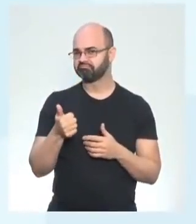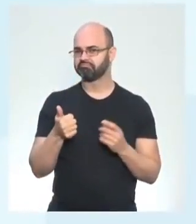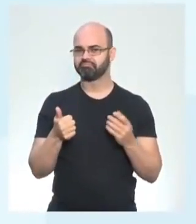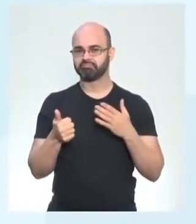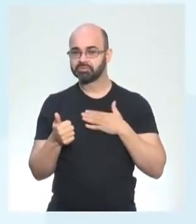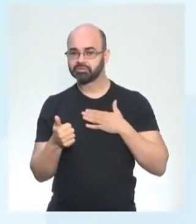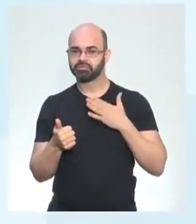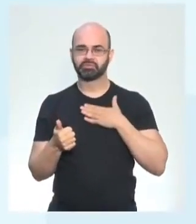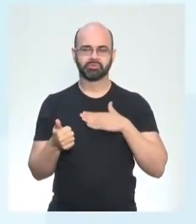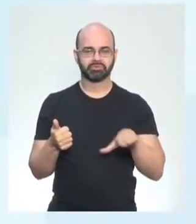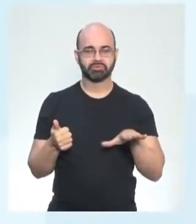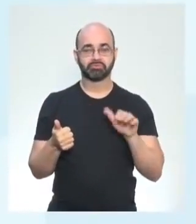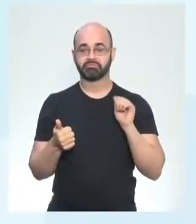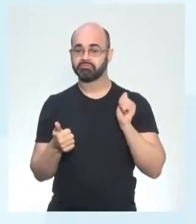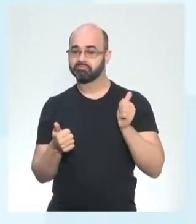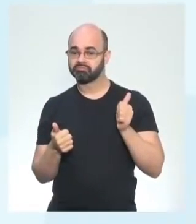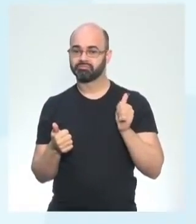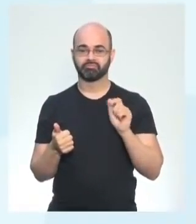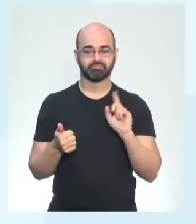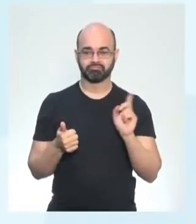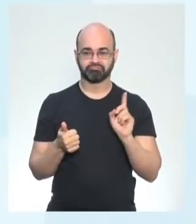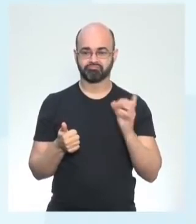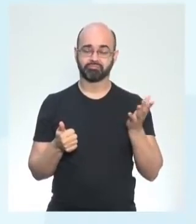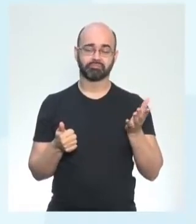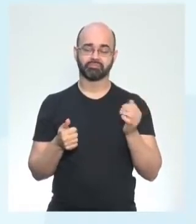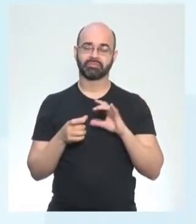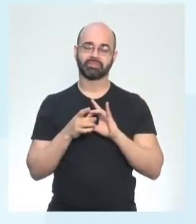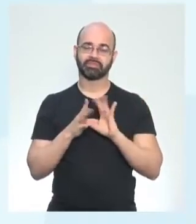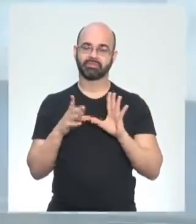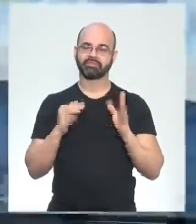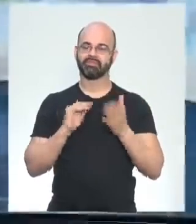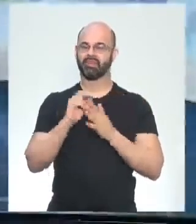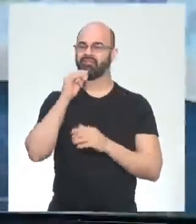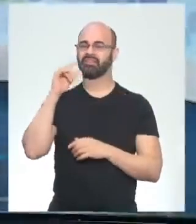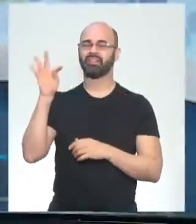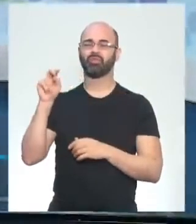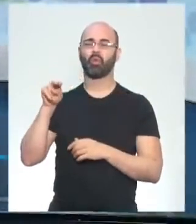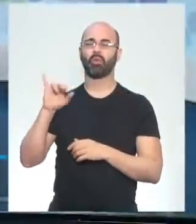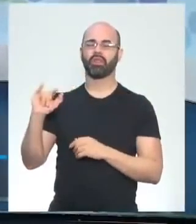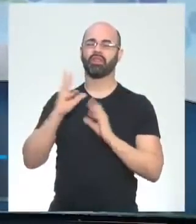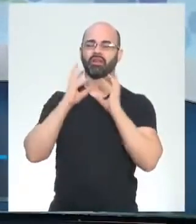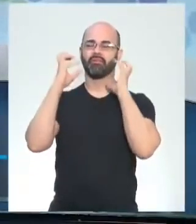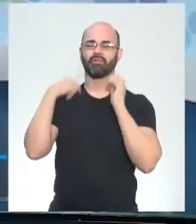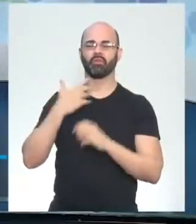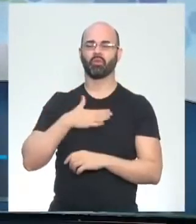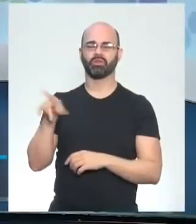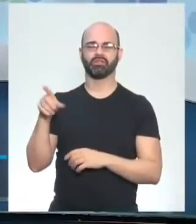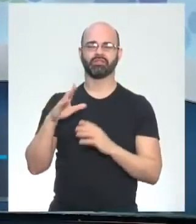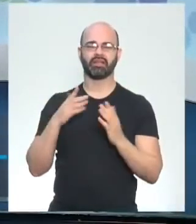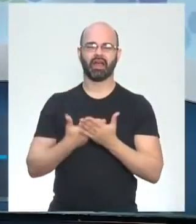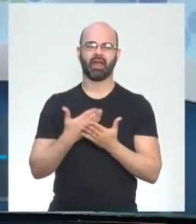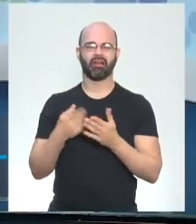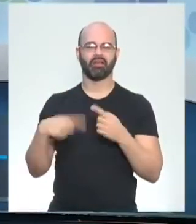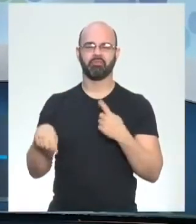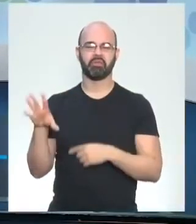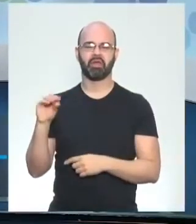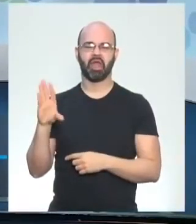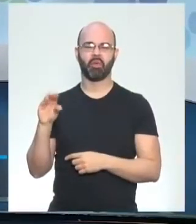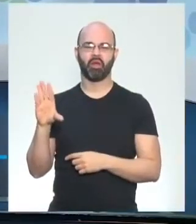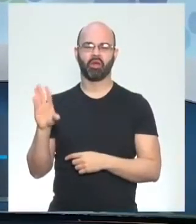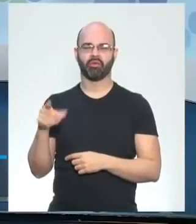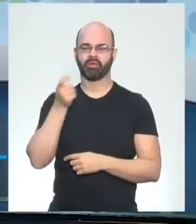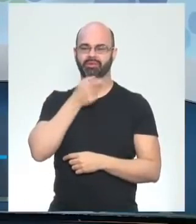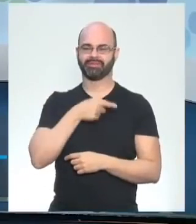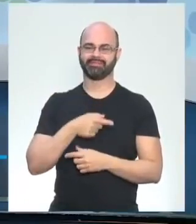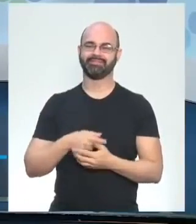da aula? Fala lá, beleza, gostei da aula. Não gostou? Fala lá, Tony, não gostei de você latindo na aula, muito chato, e etc.